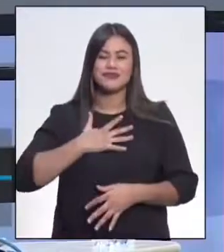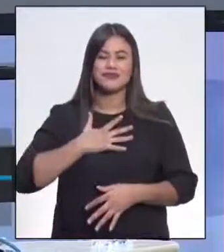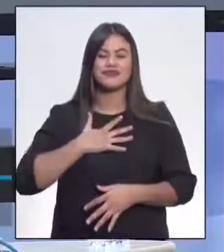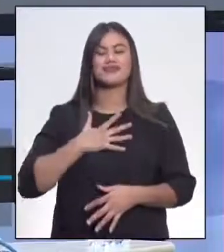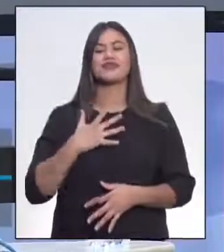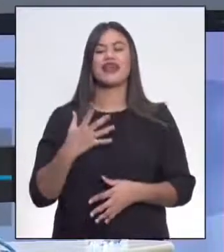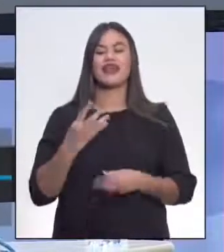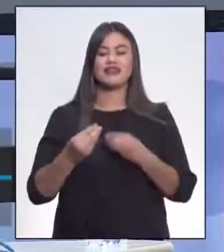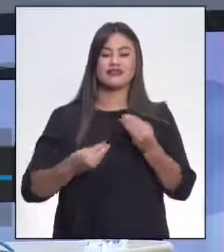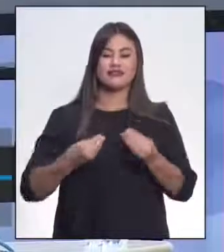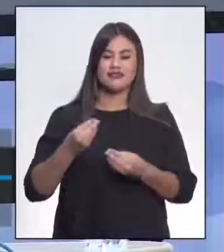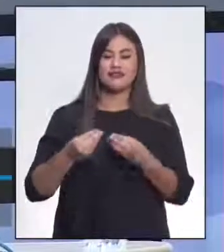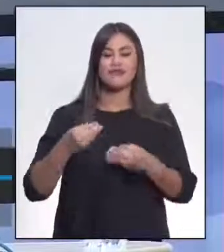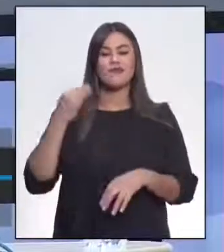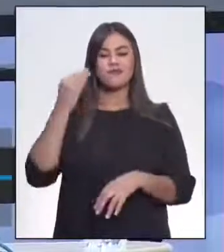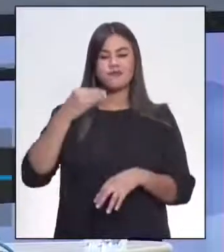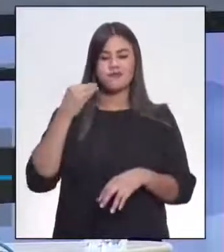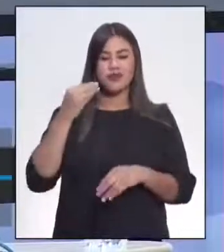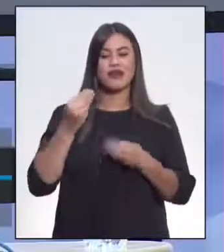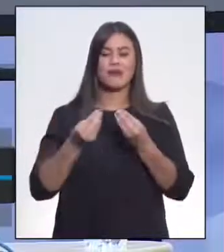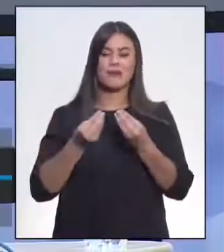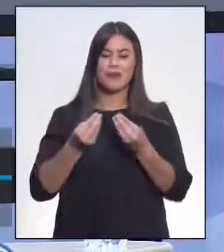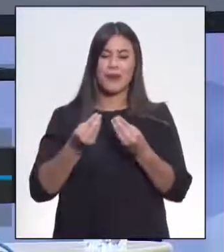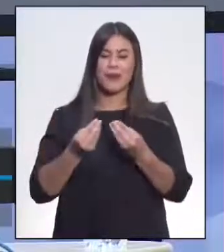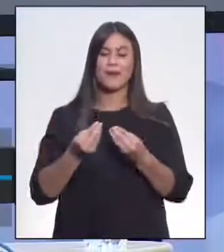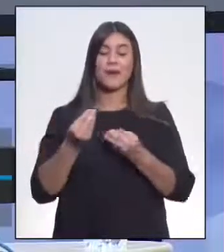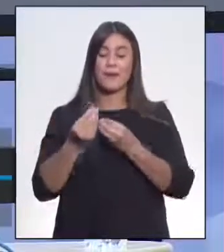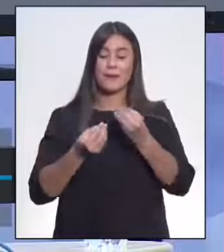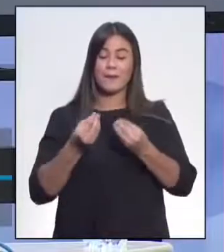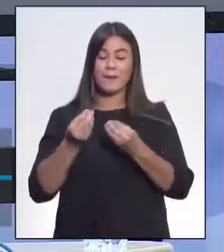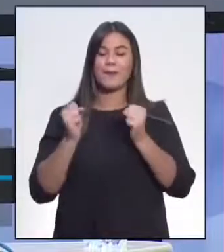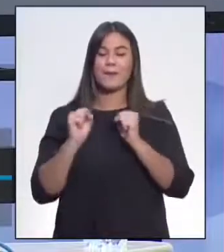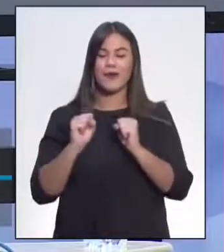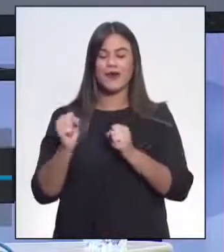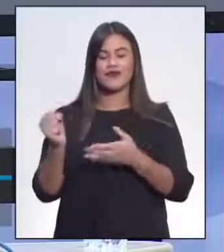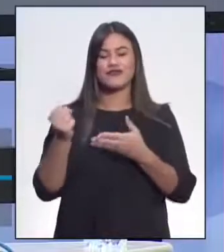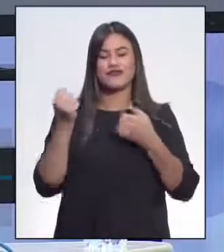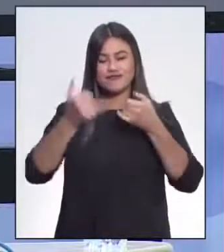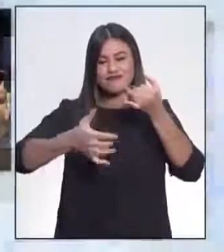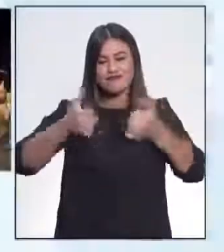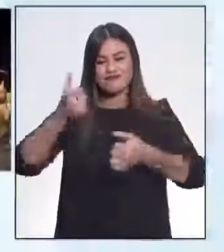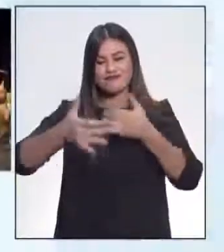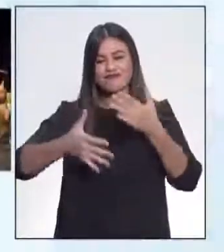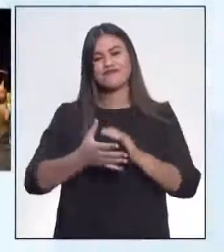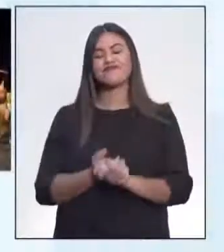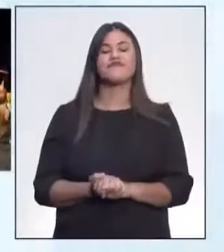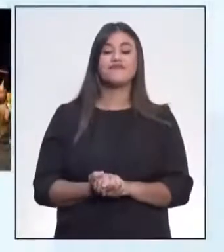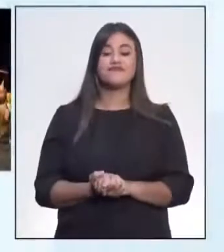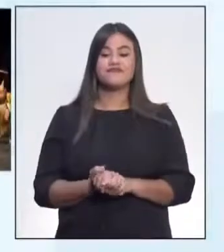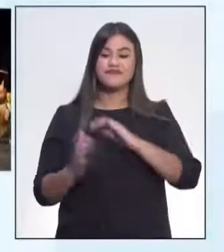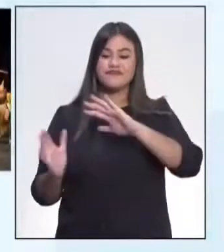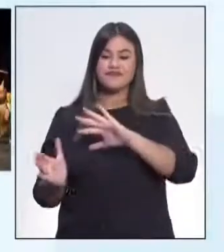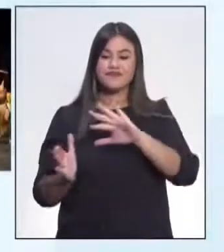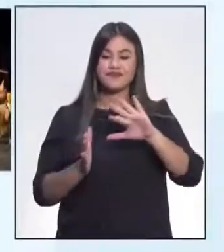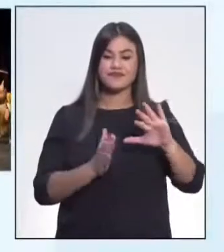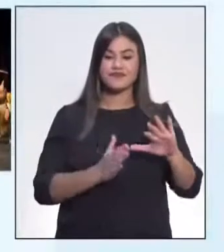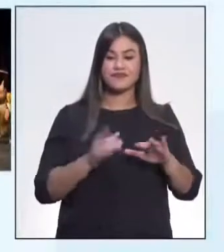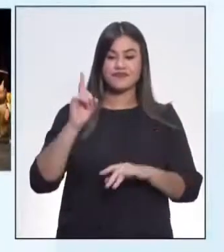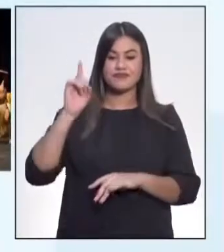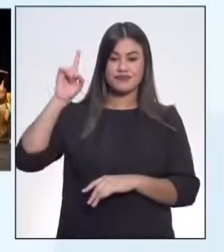experiência sempre pra gente. Vamos lá, pessoal, vamos seguir. Ukulele. Ukulele é uma dança, um